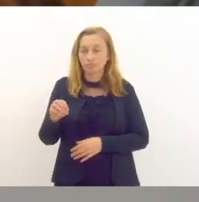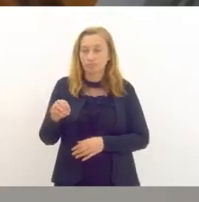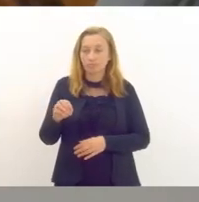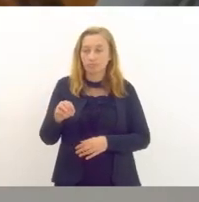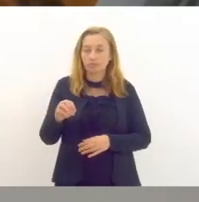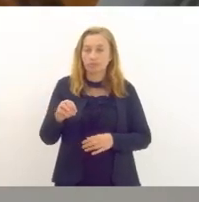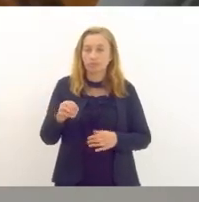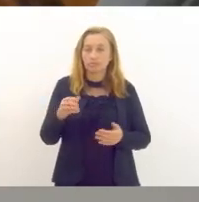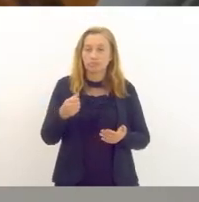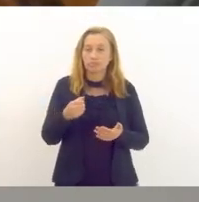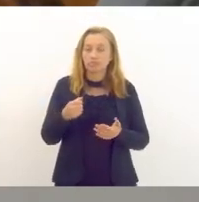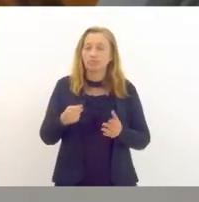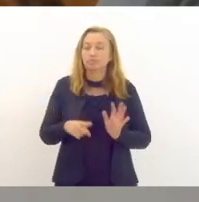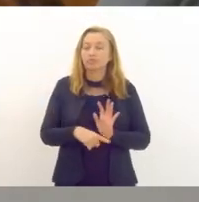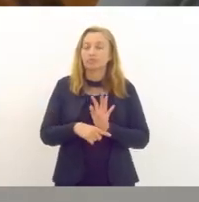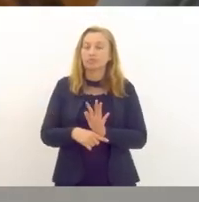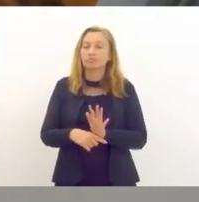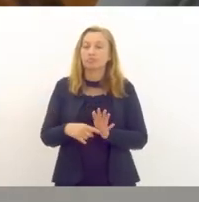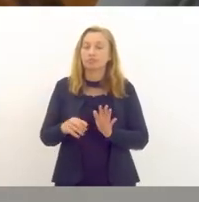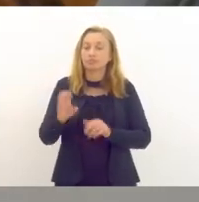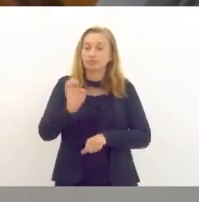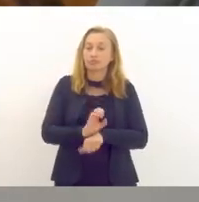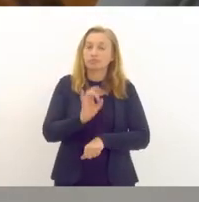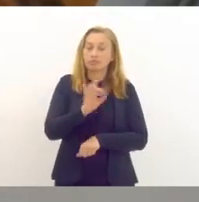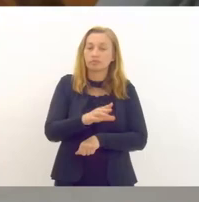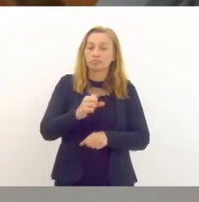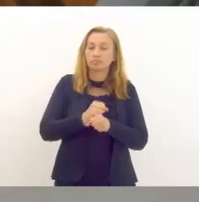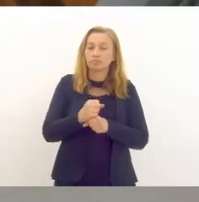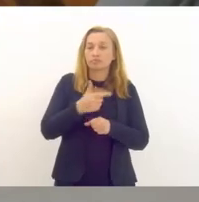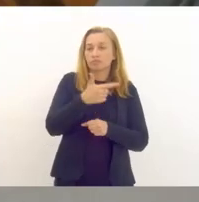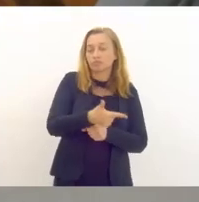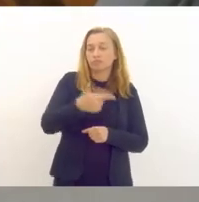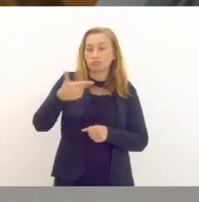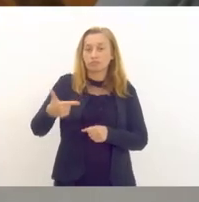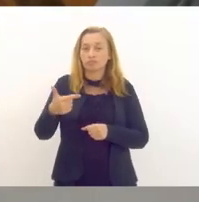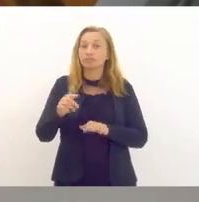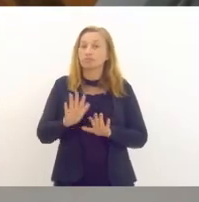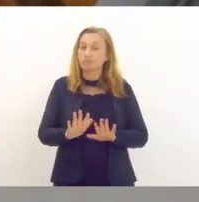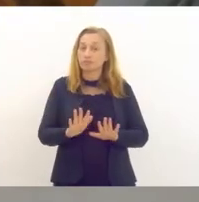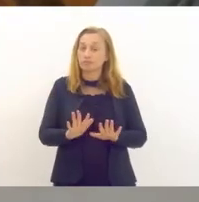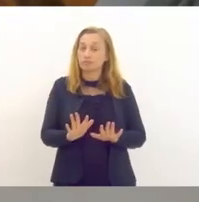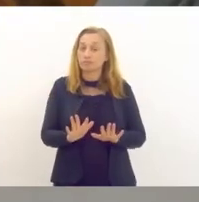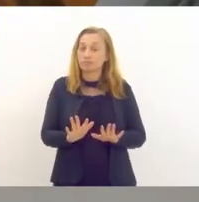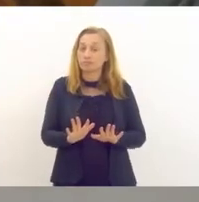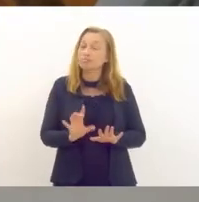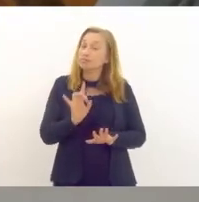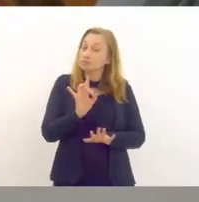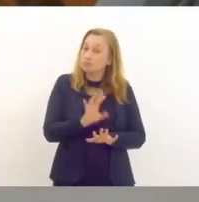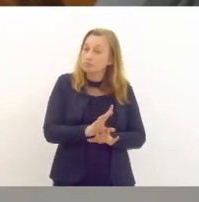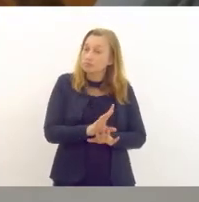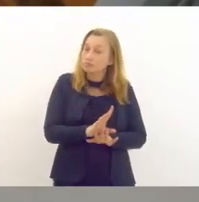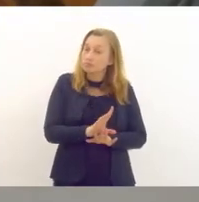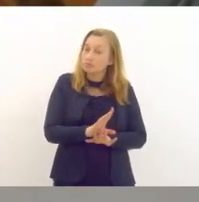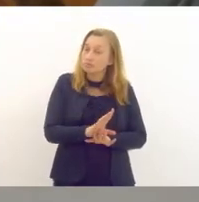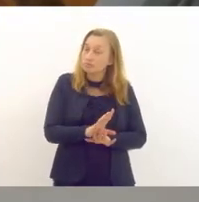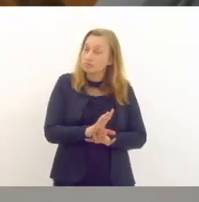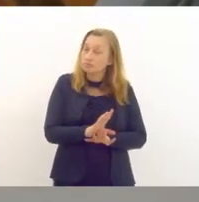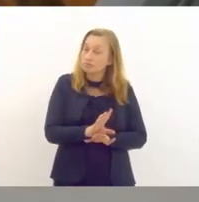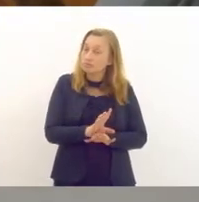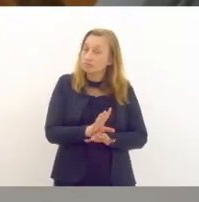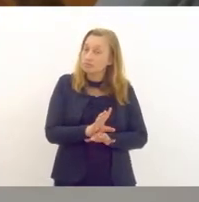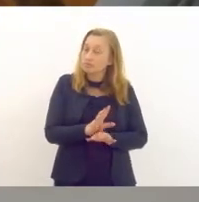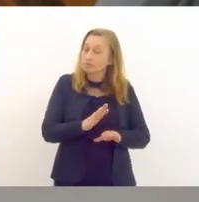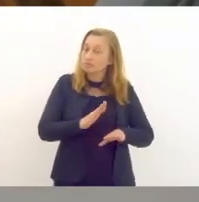só no ano de 22 e assim mesmo somente aquilo que